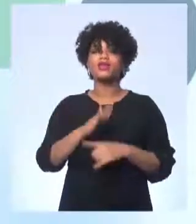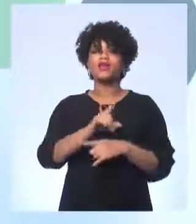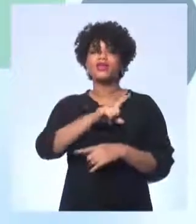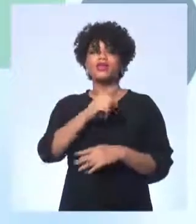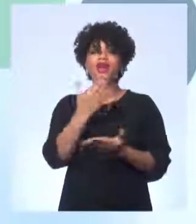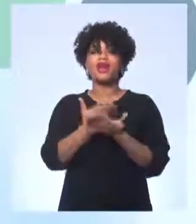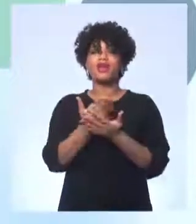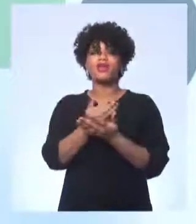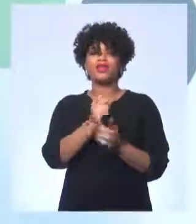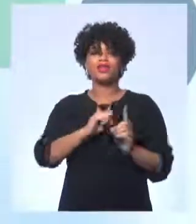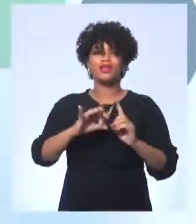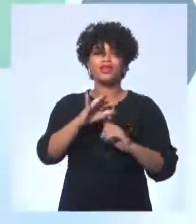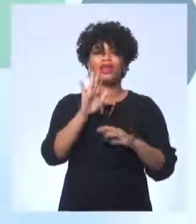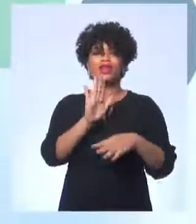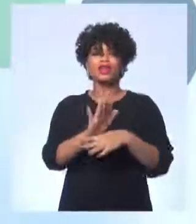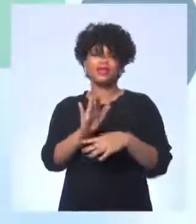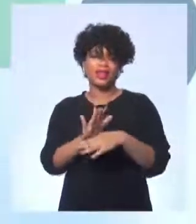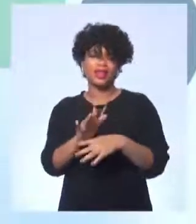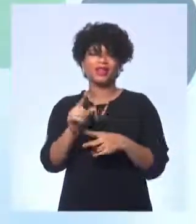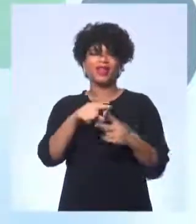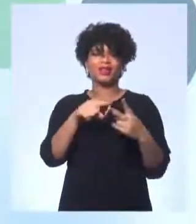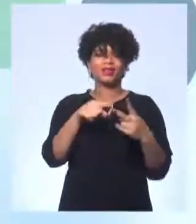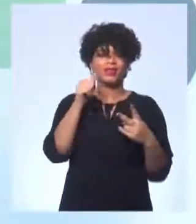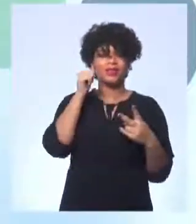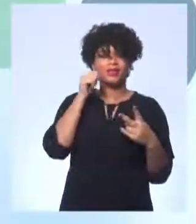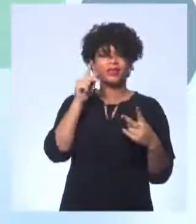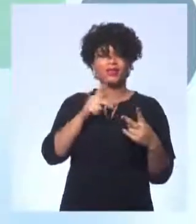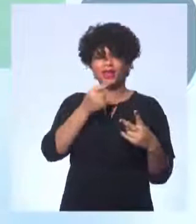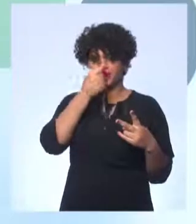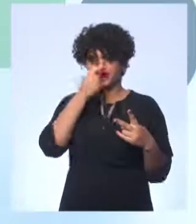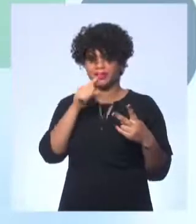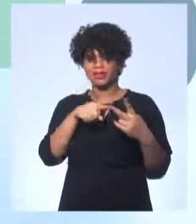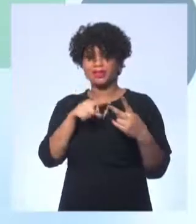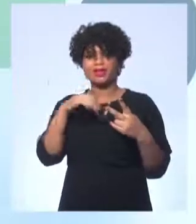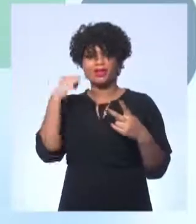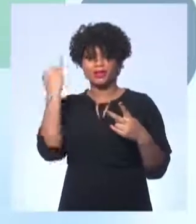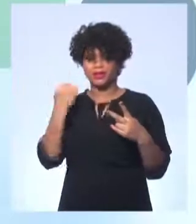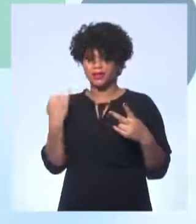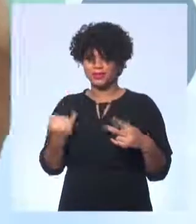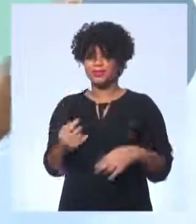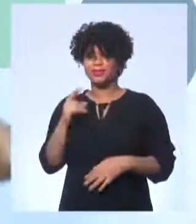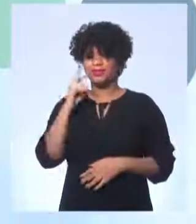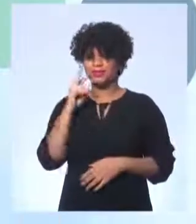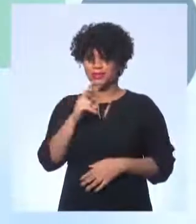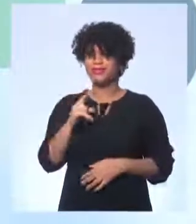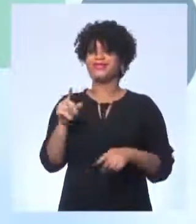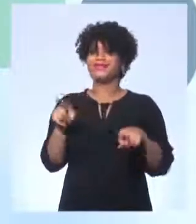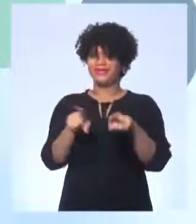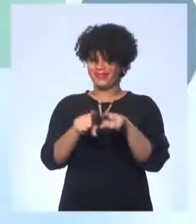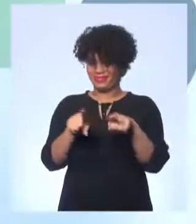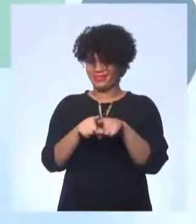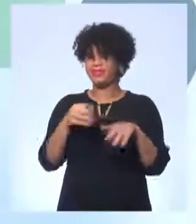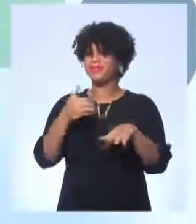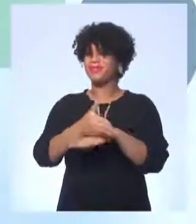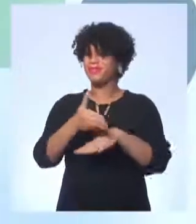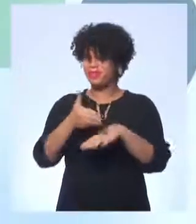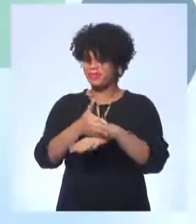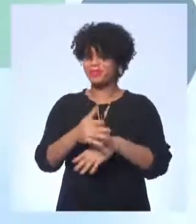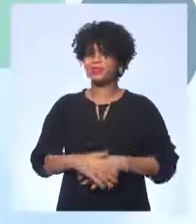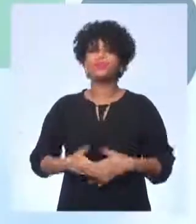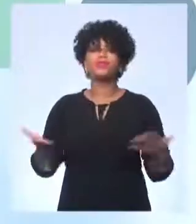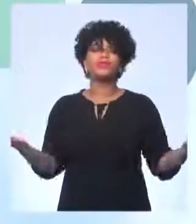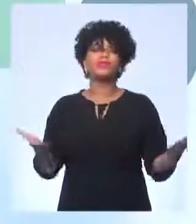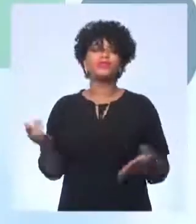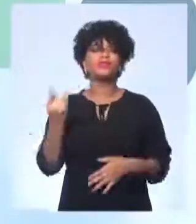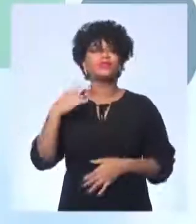com as professoras Jennifer e Fabiana, né? E eu quero ver vocês comigo lá também. E hoje, para a gente encerrar com